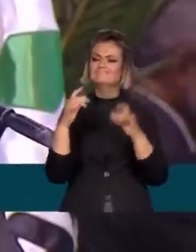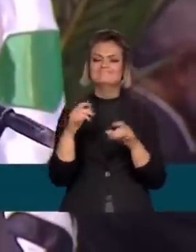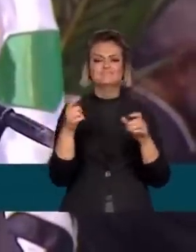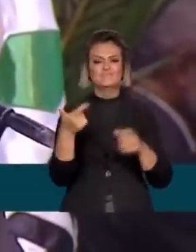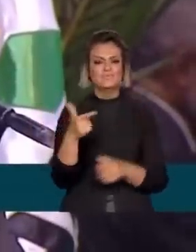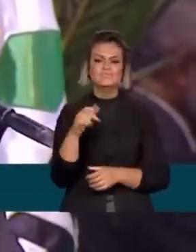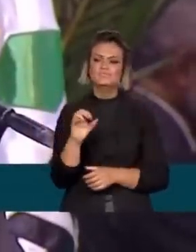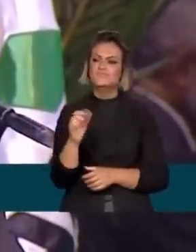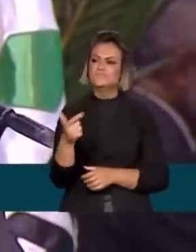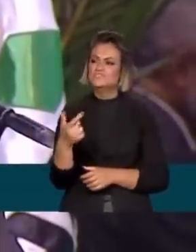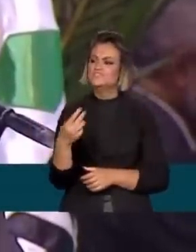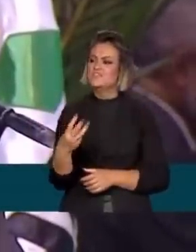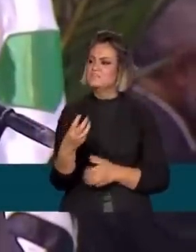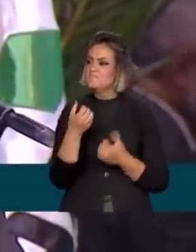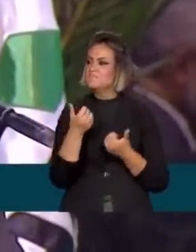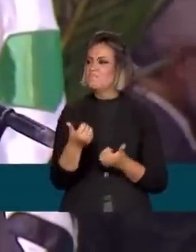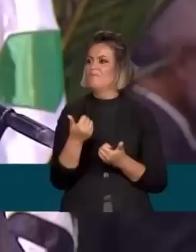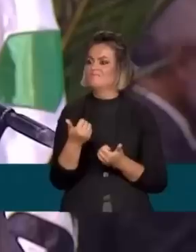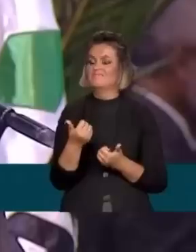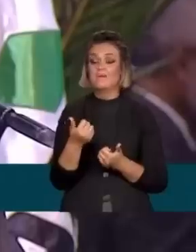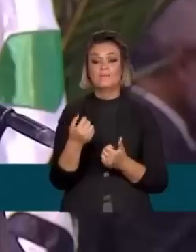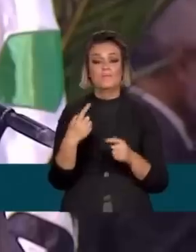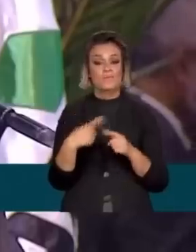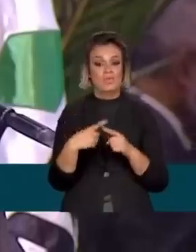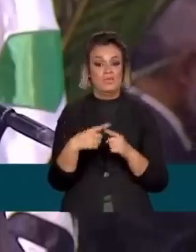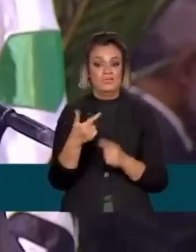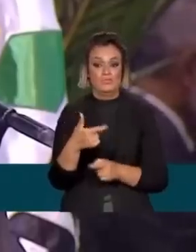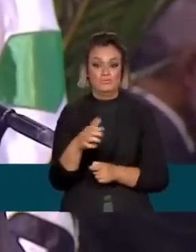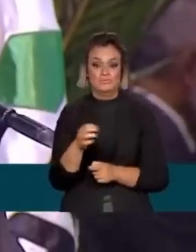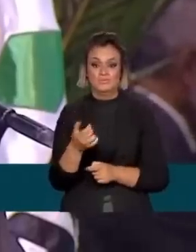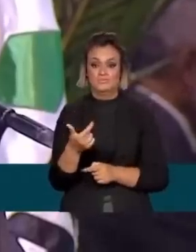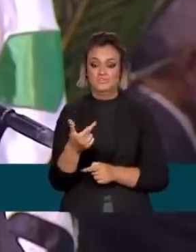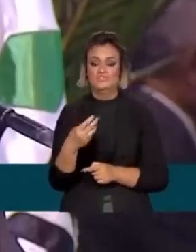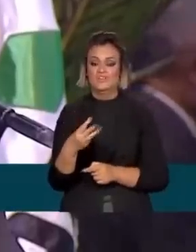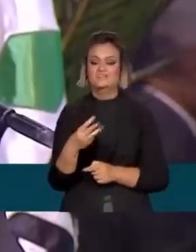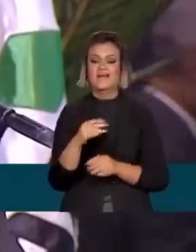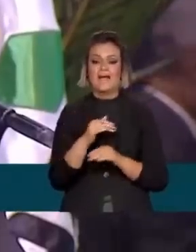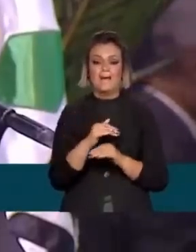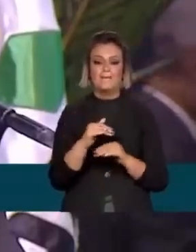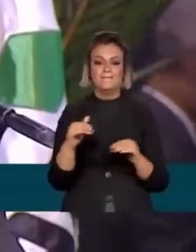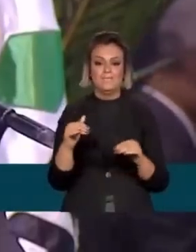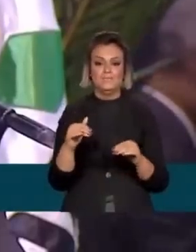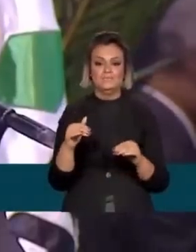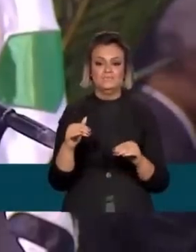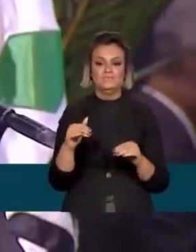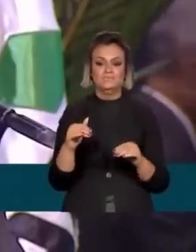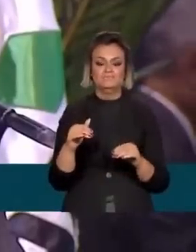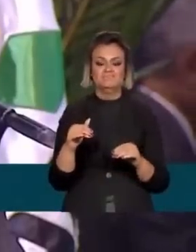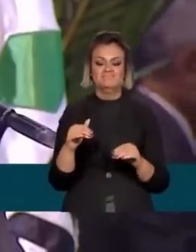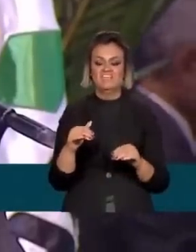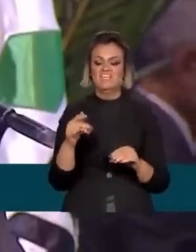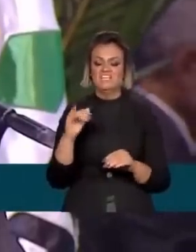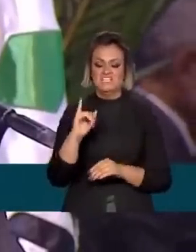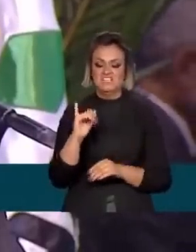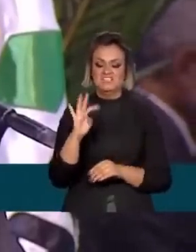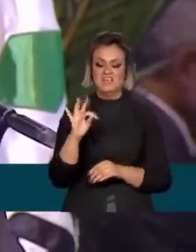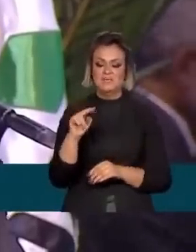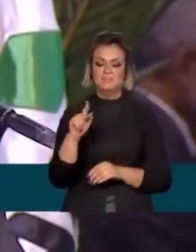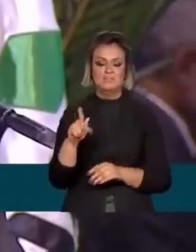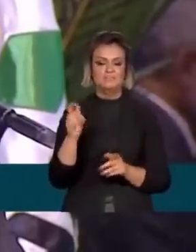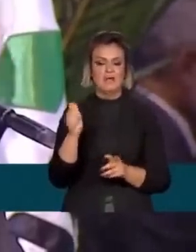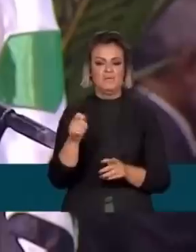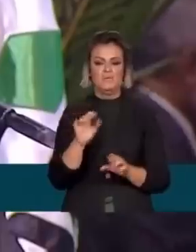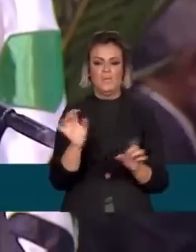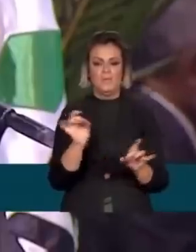de 2023, quando finalmente a gente iria acabar de pagar Itaipu. E eu tenho noção, presidente,